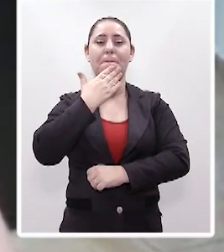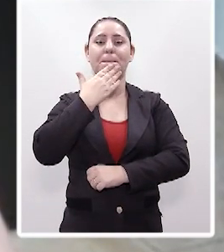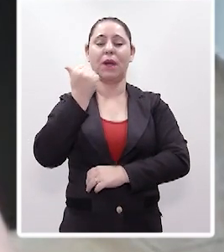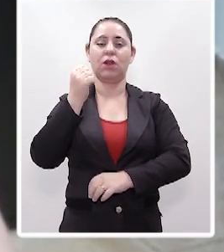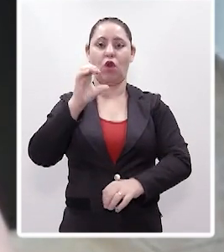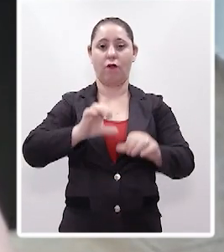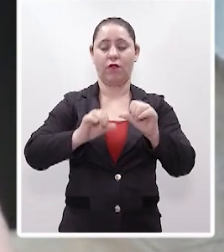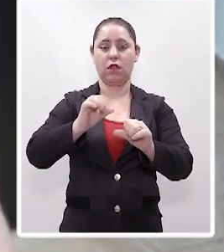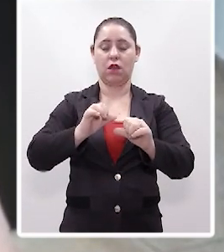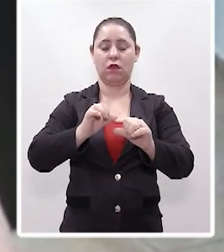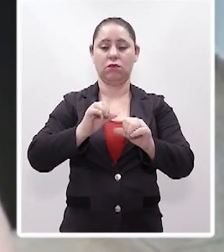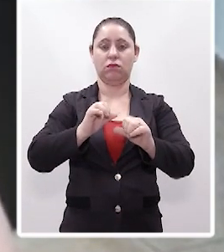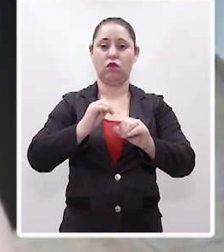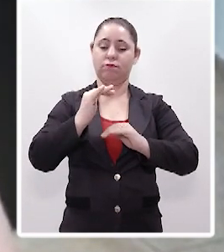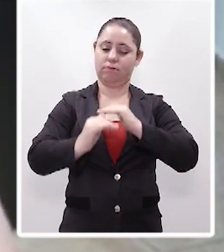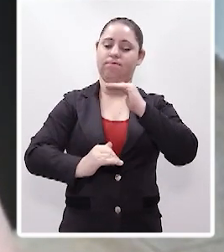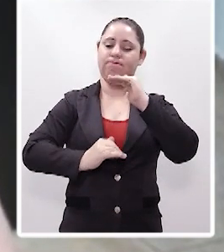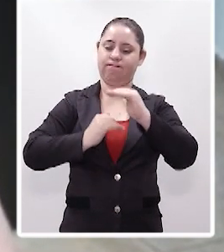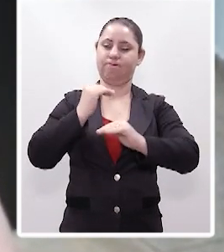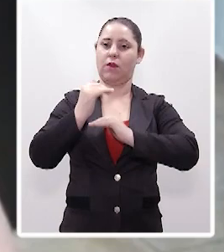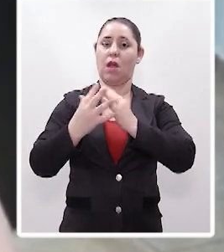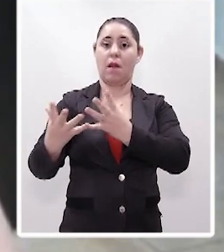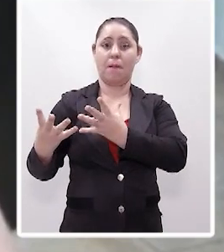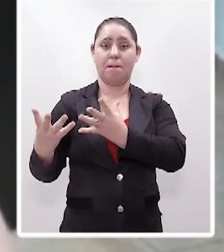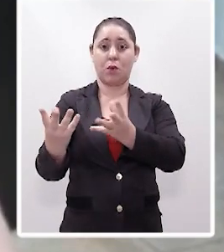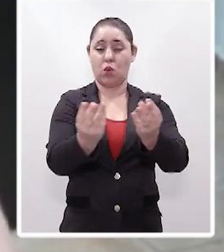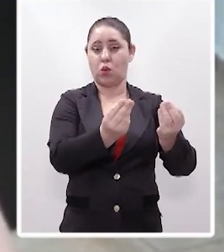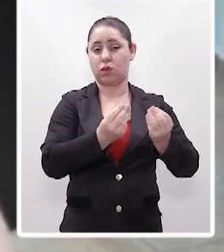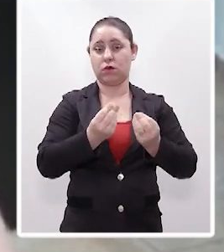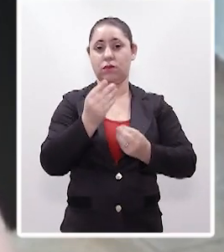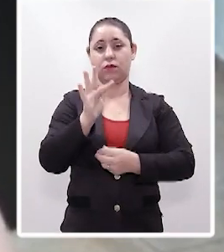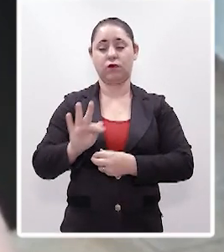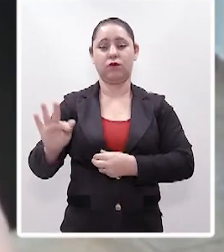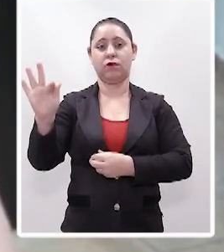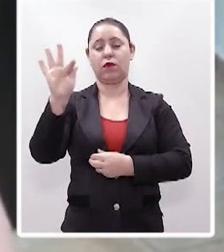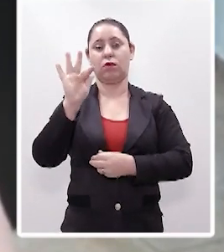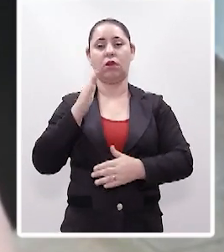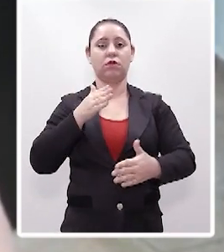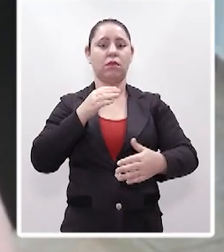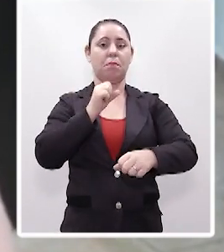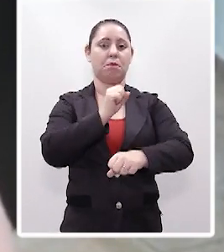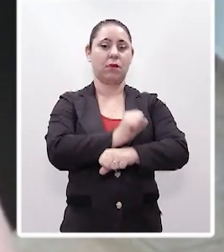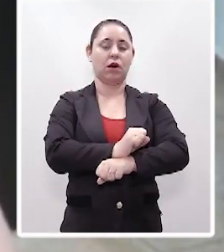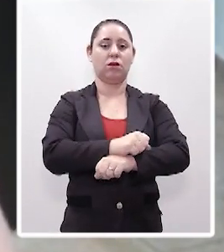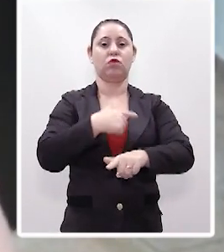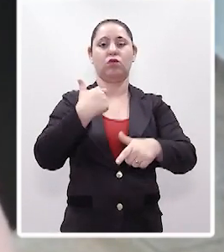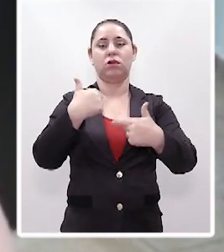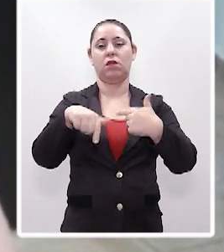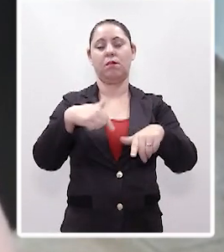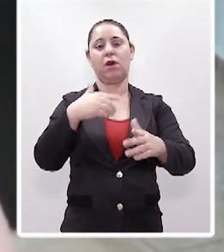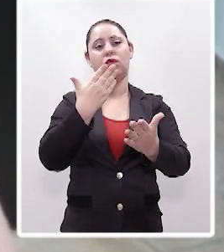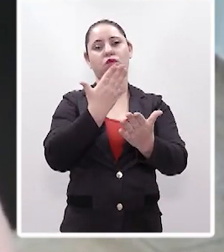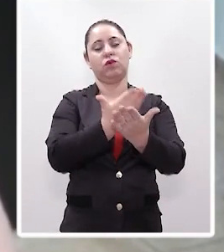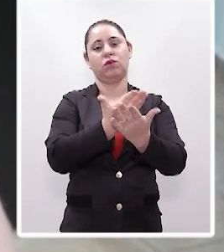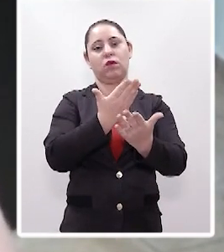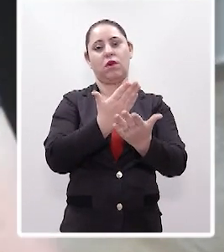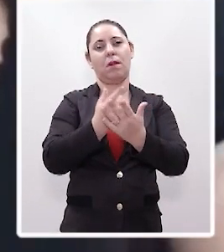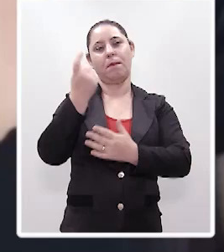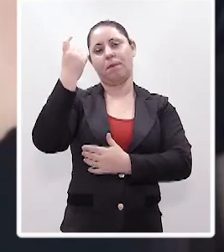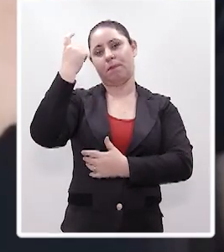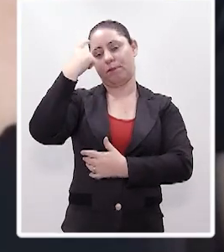melhor, né, desde o início, embora muitas tenham suspendido atividades